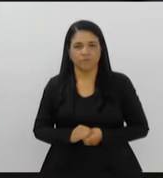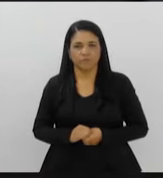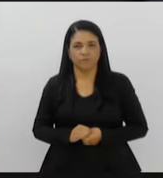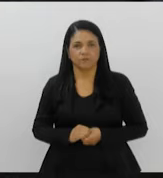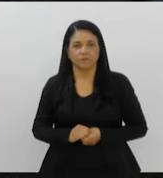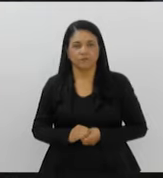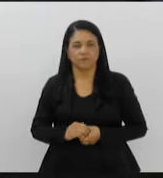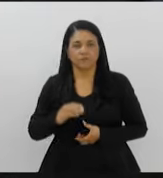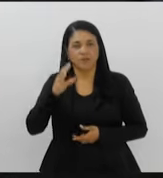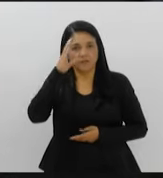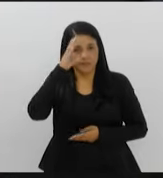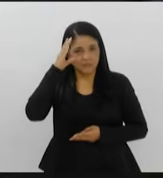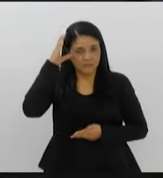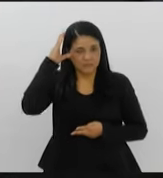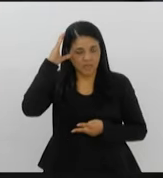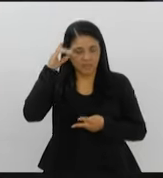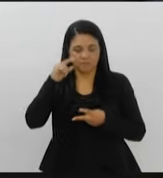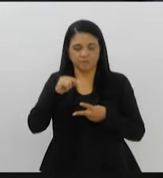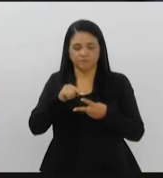Célia e Marta. Pegou?